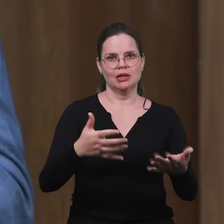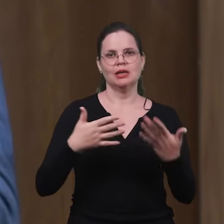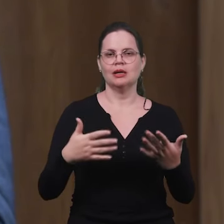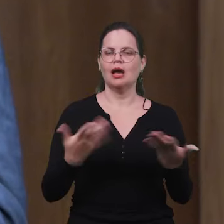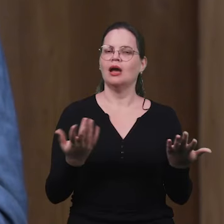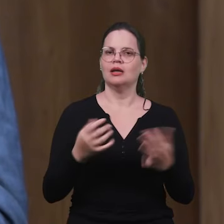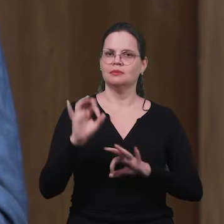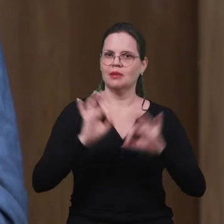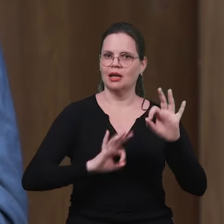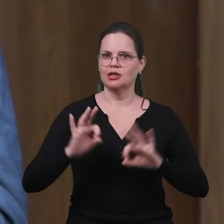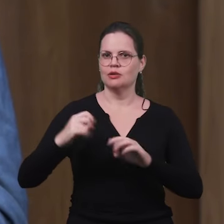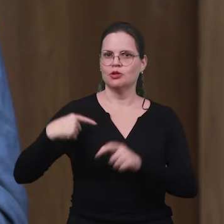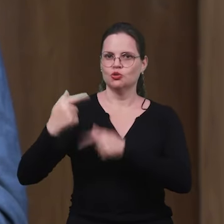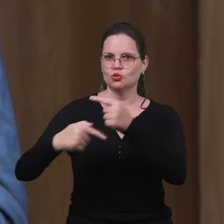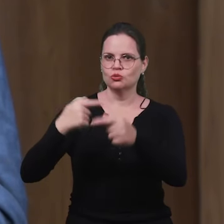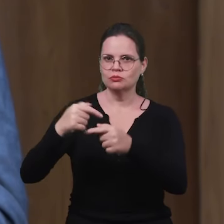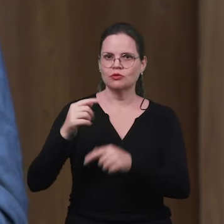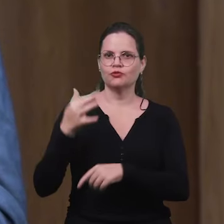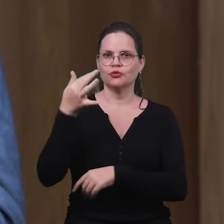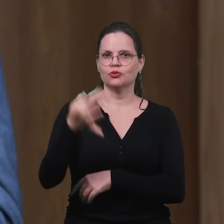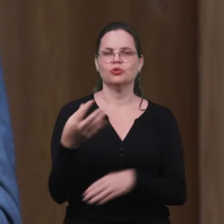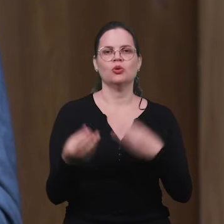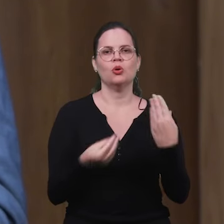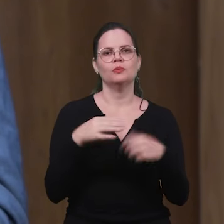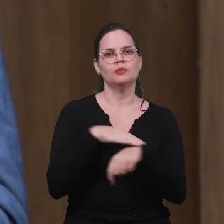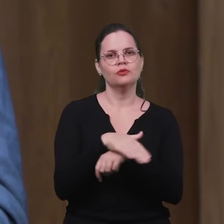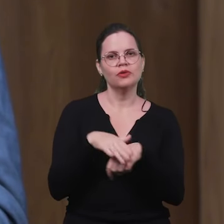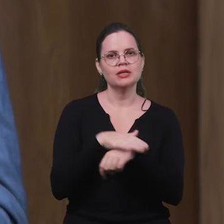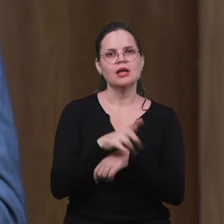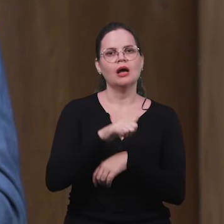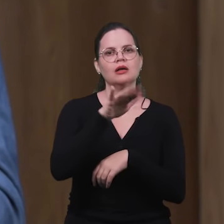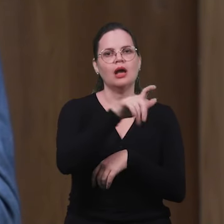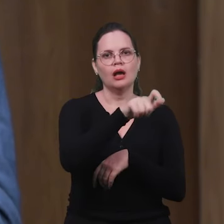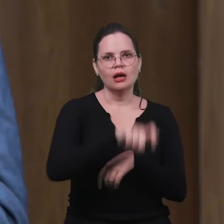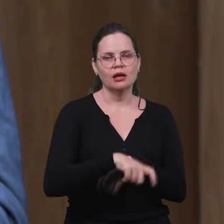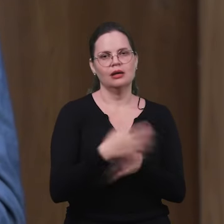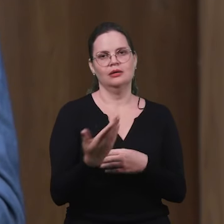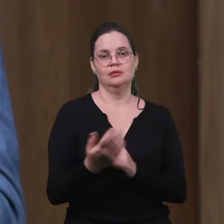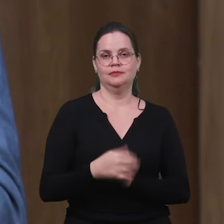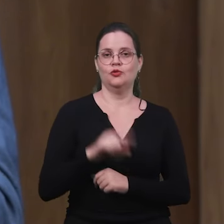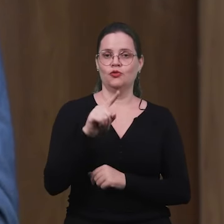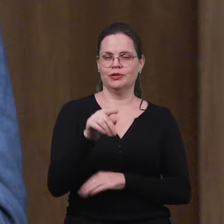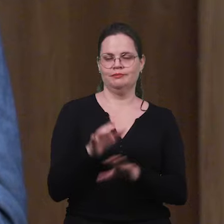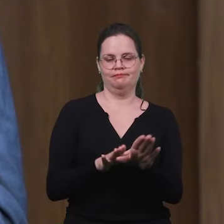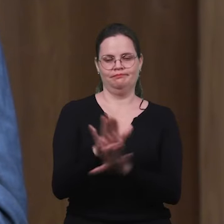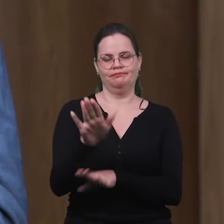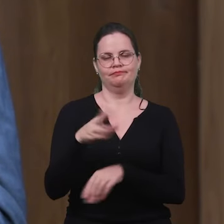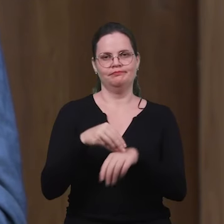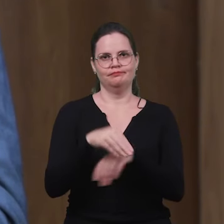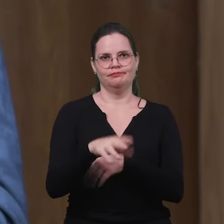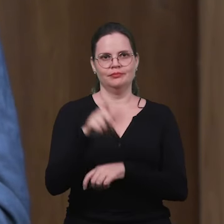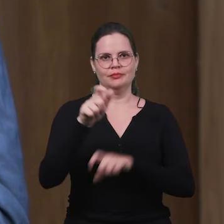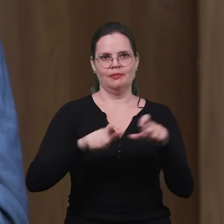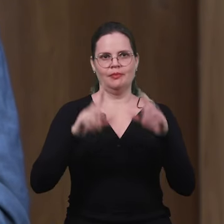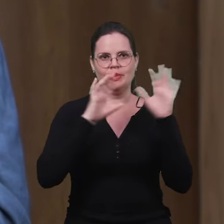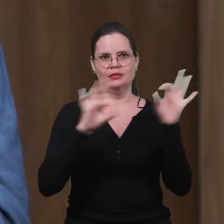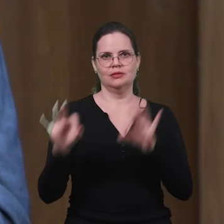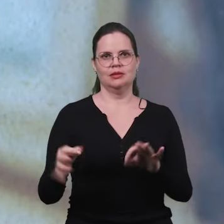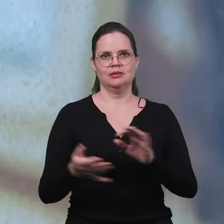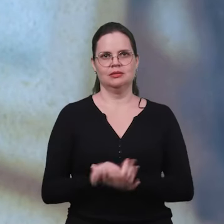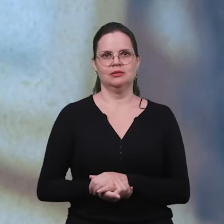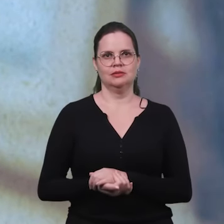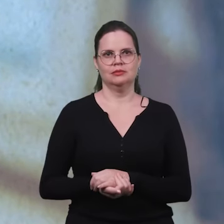querem fazer o planejamento sucessório, né? Como elas devem começar, a quem elas devem procurar? O que a senhora gostaria de dizer para quem está nos assistindo em